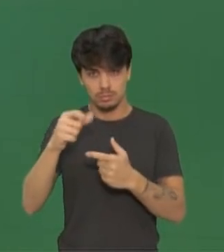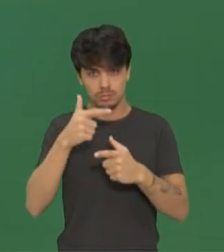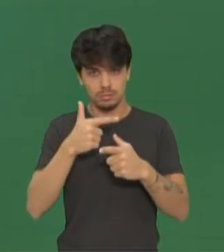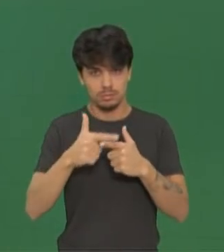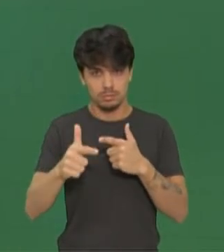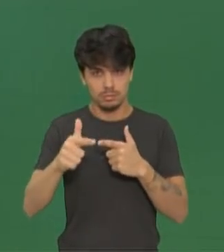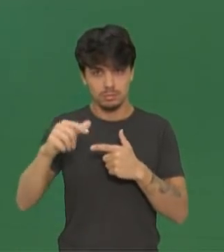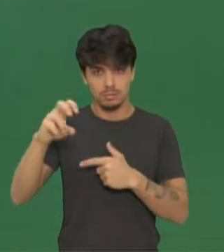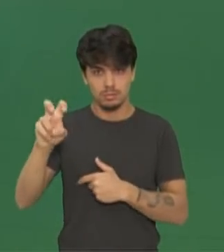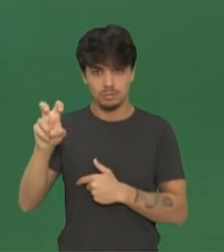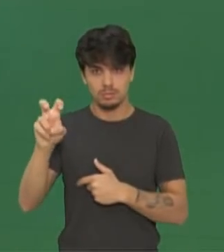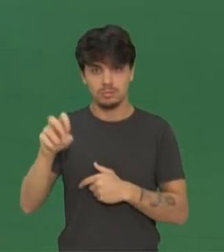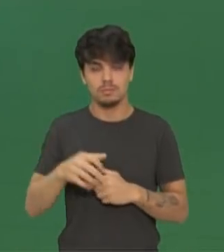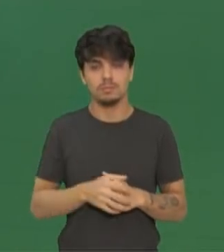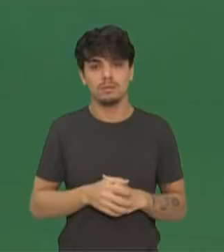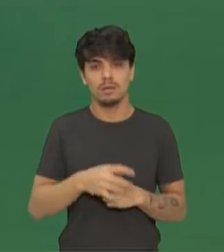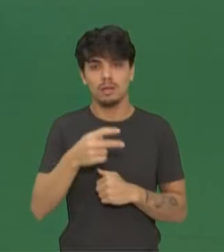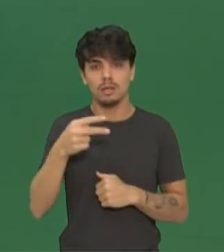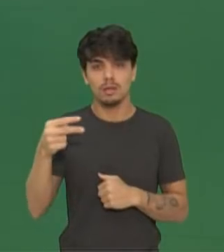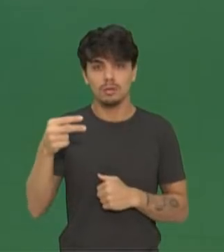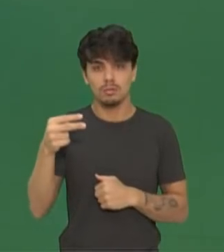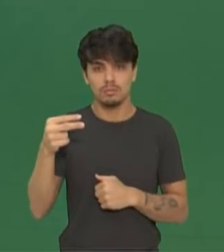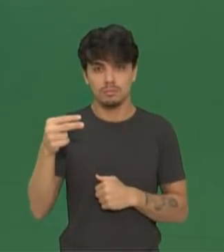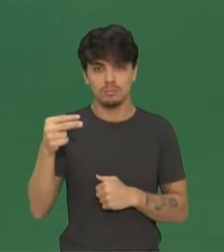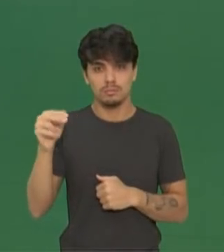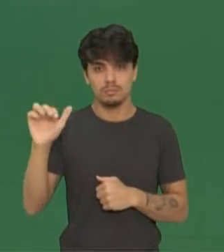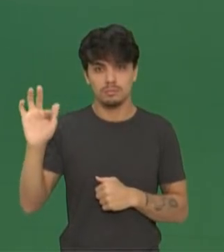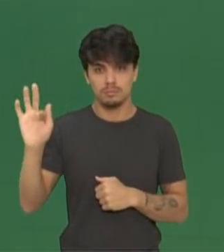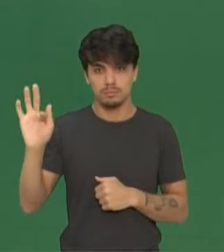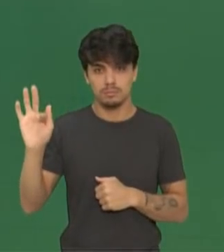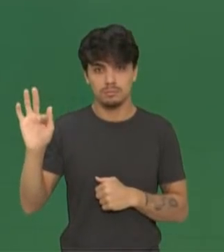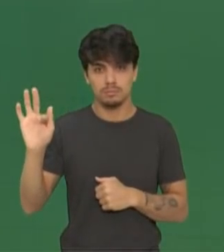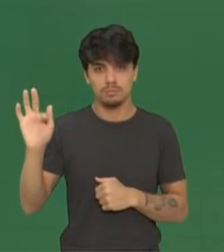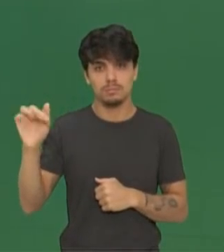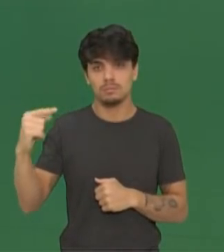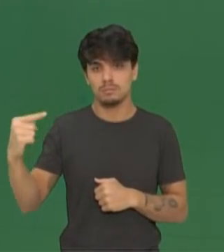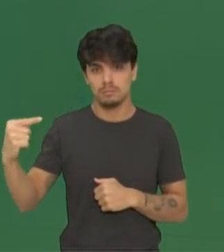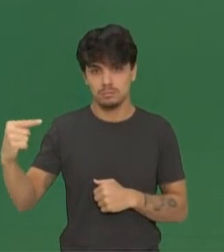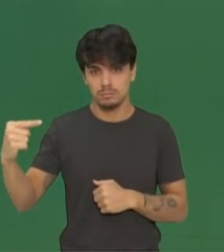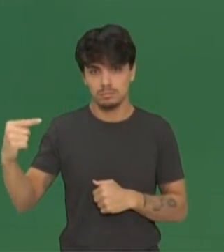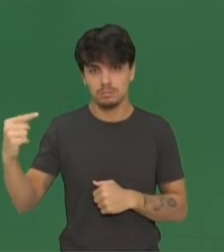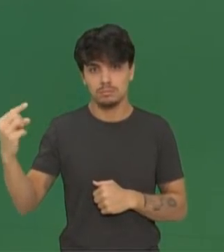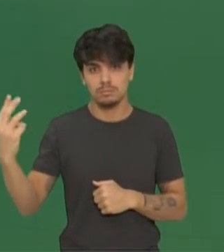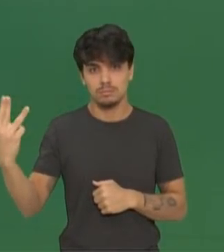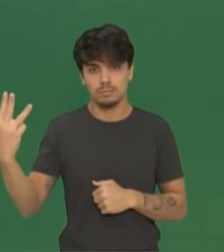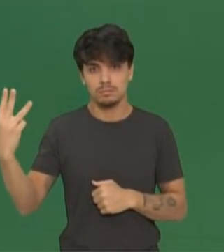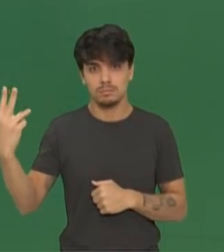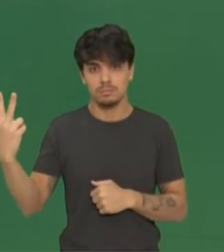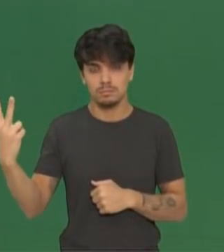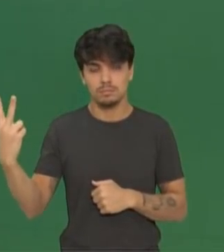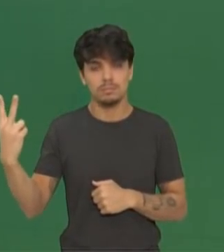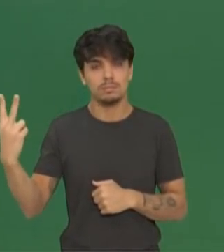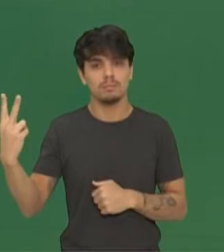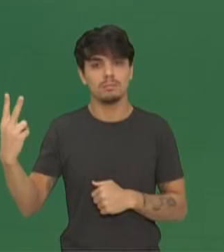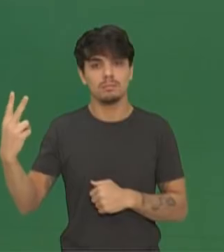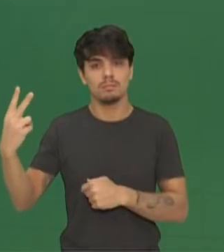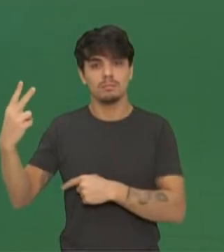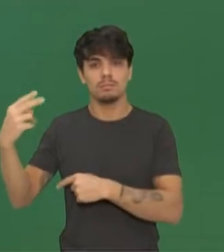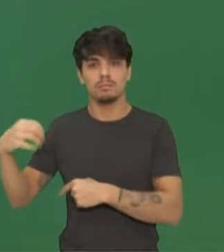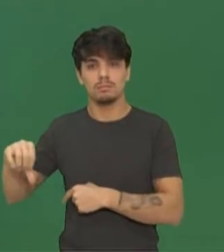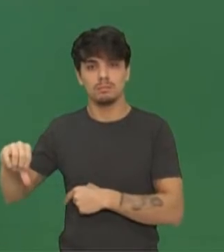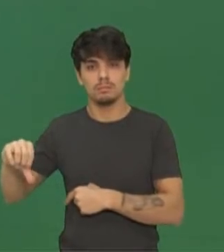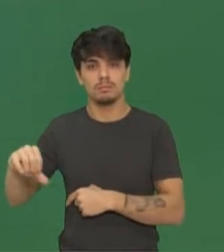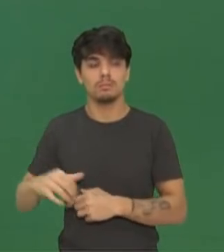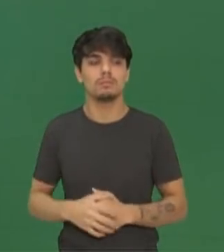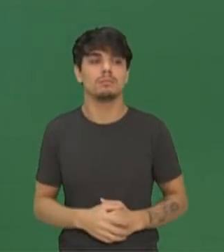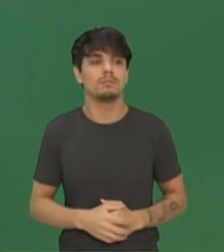divididos por 5 igual a F menos 32 sobre 9.